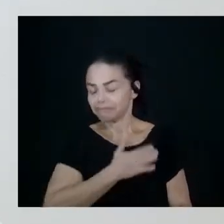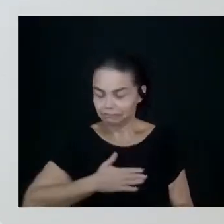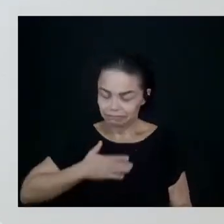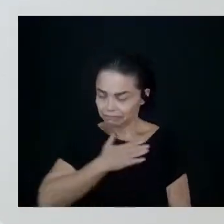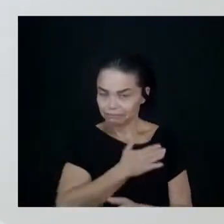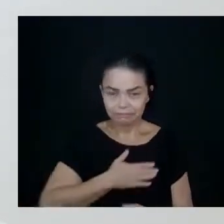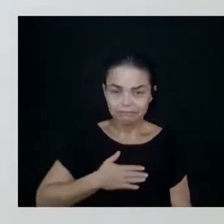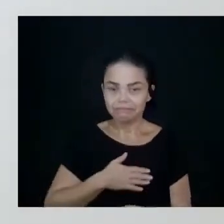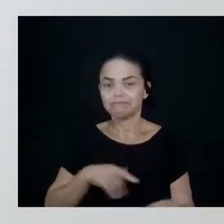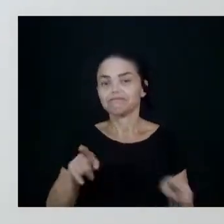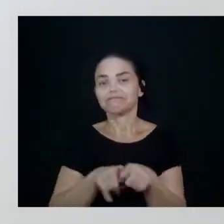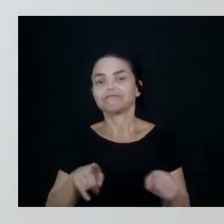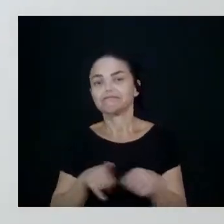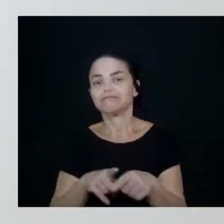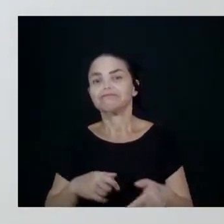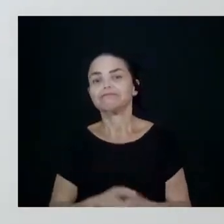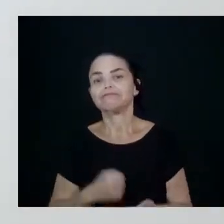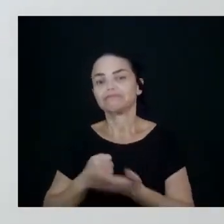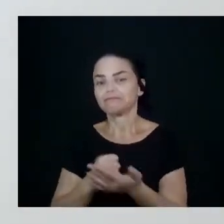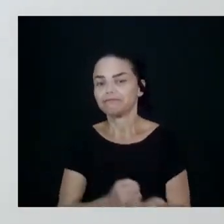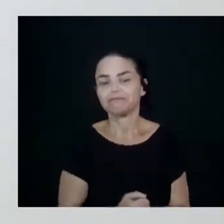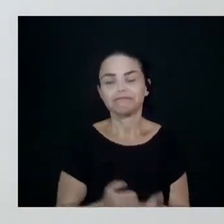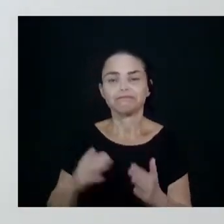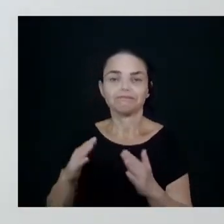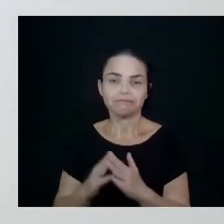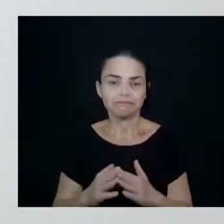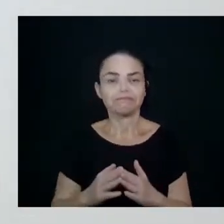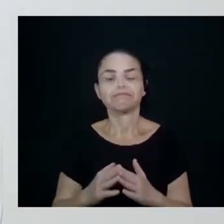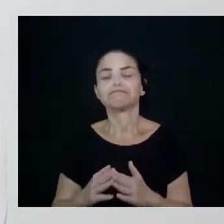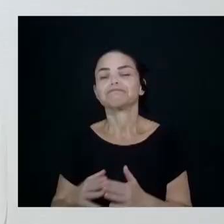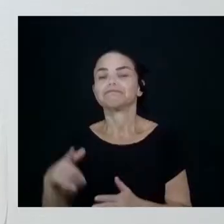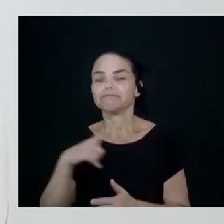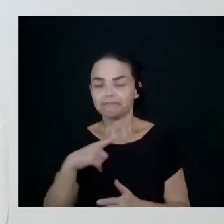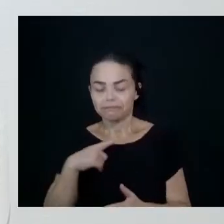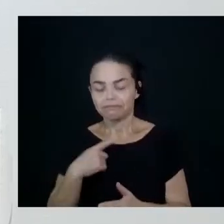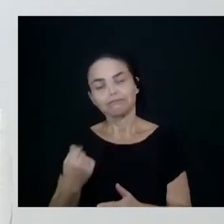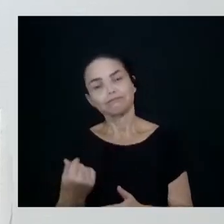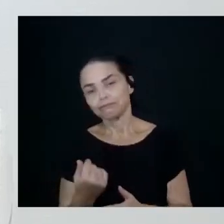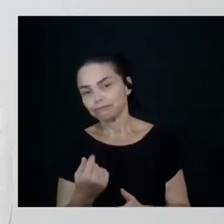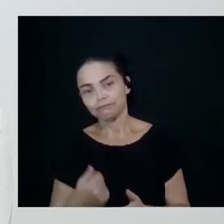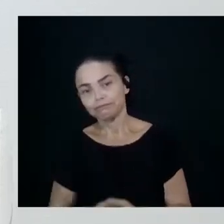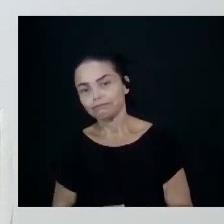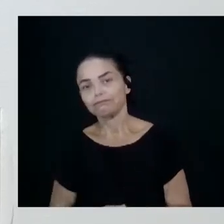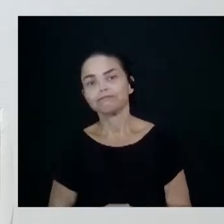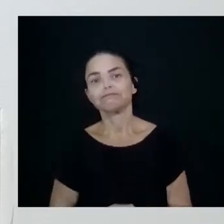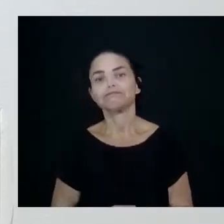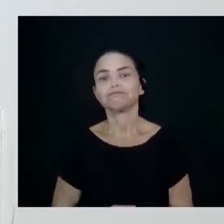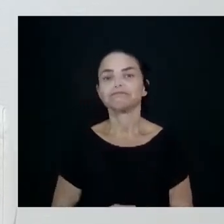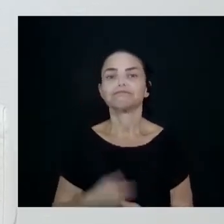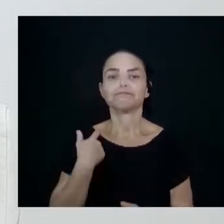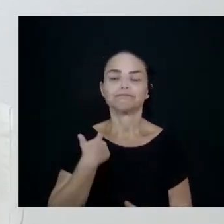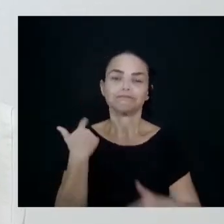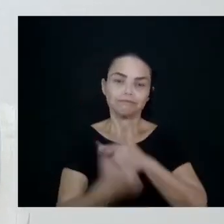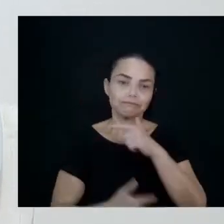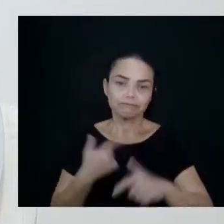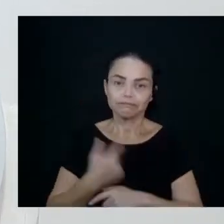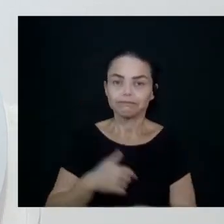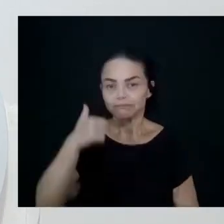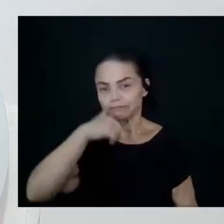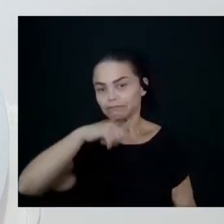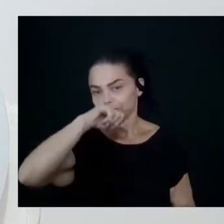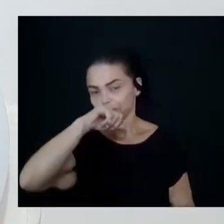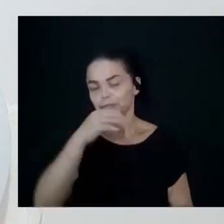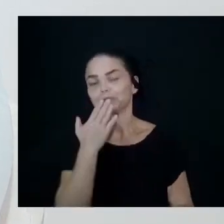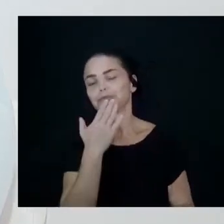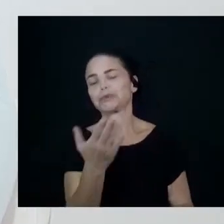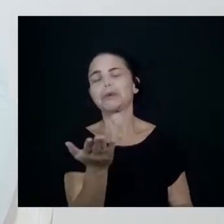gosto da coisa, mas também para ajudar em casa, para ter a renda, para não dar aquele trabalho para a mãe,